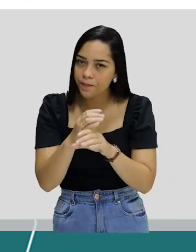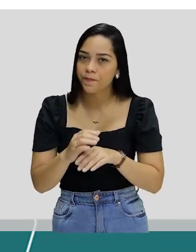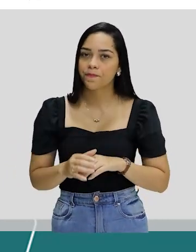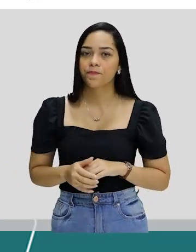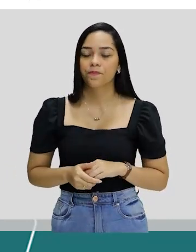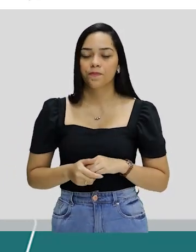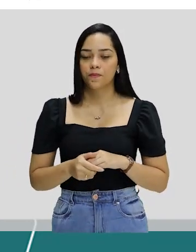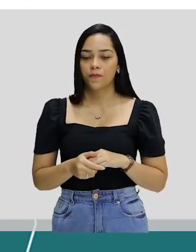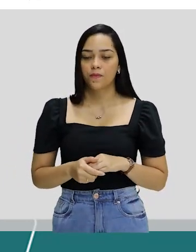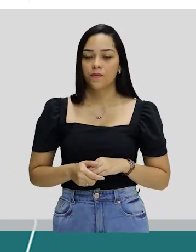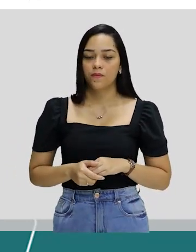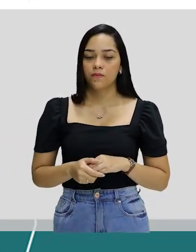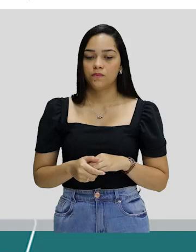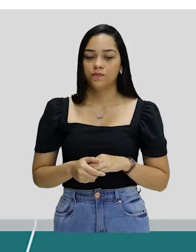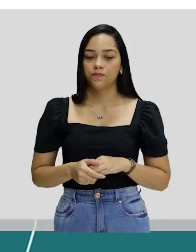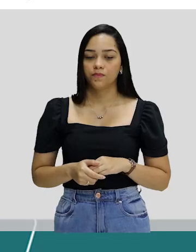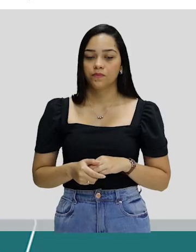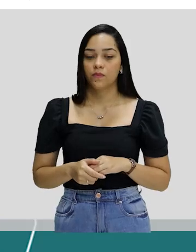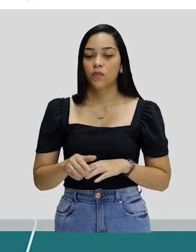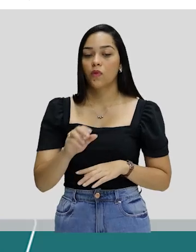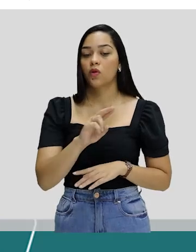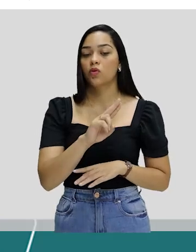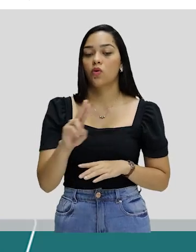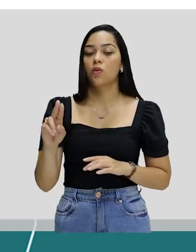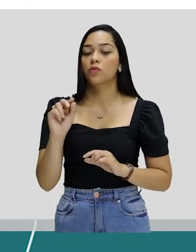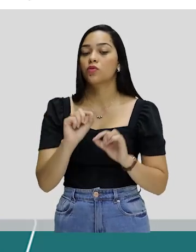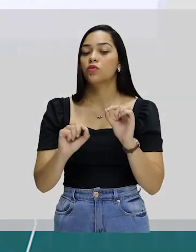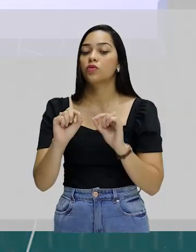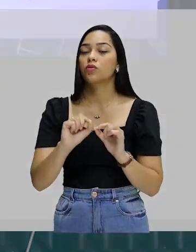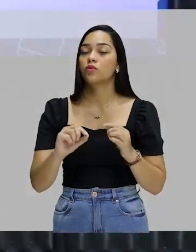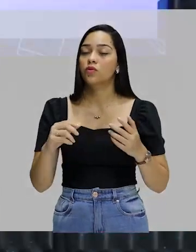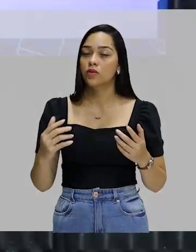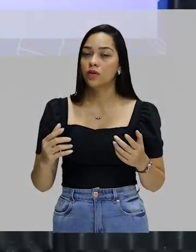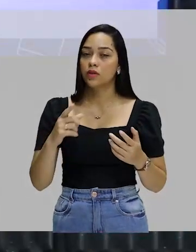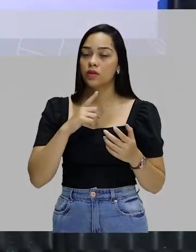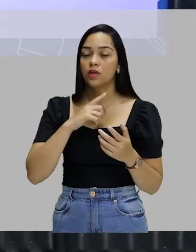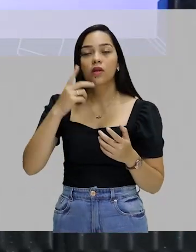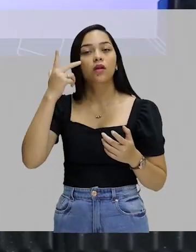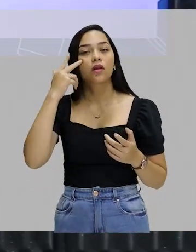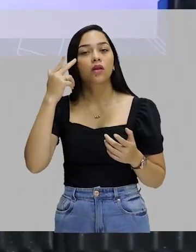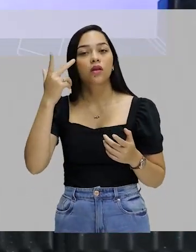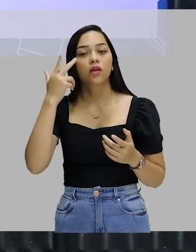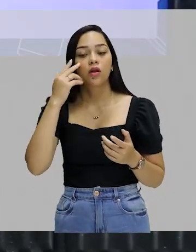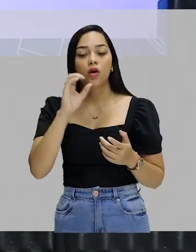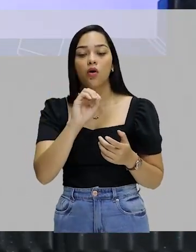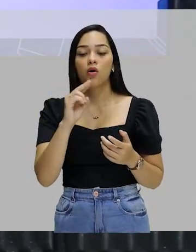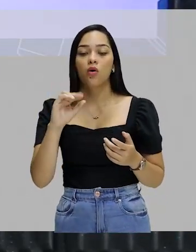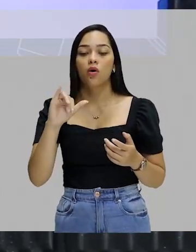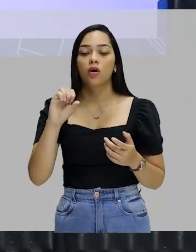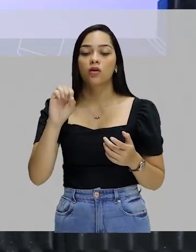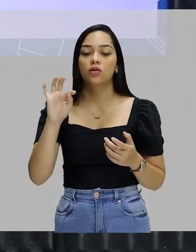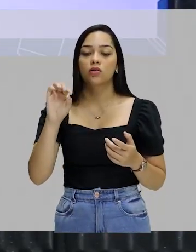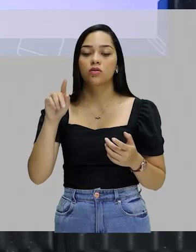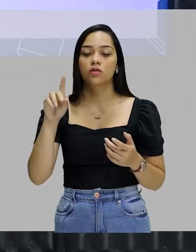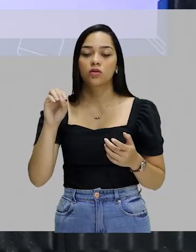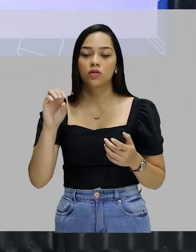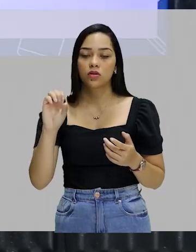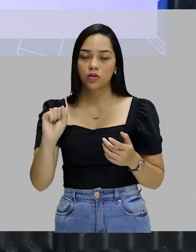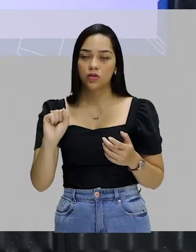pelo homem. Eles são denominados de elementos radioativos naturais, ou então